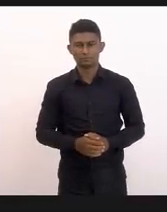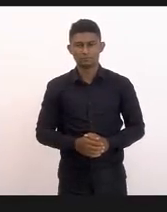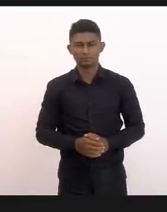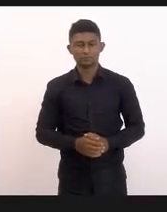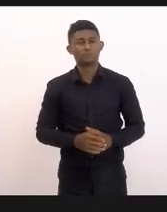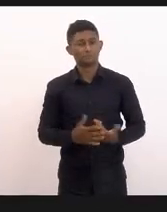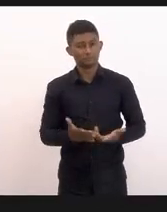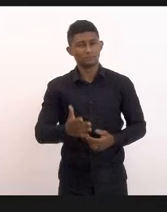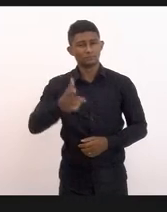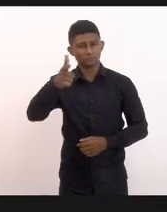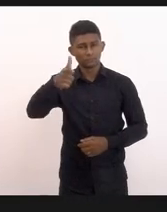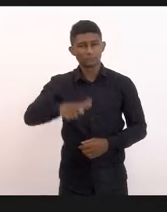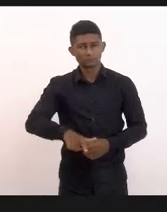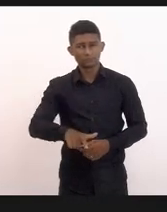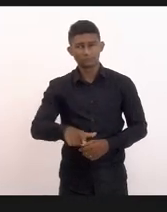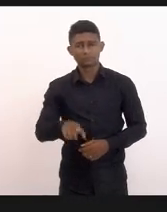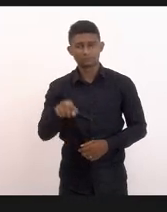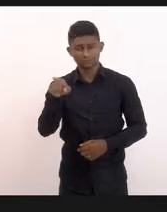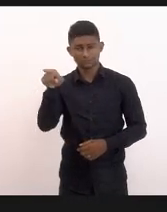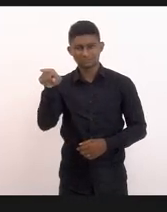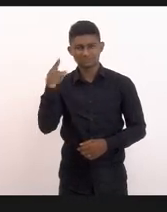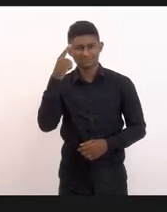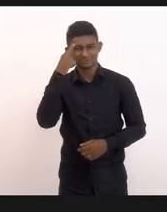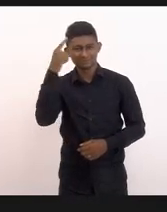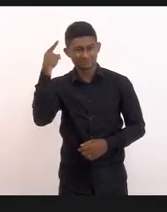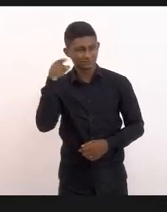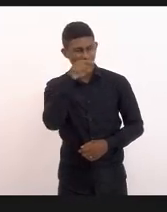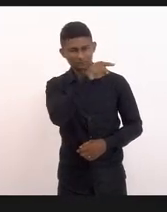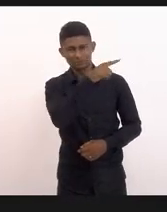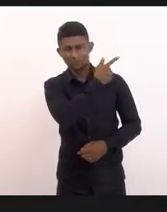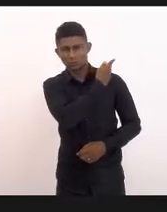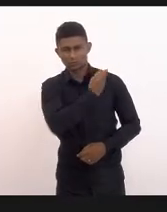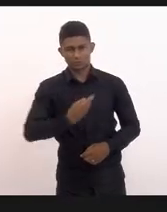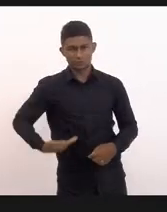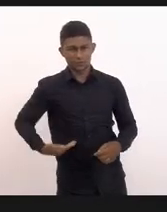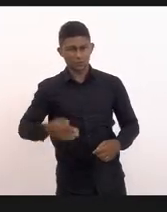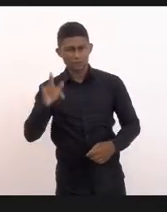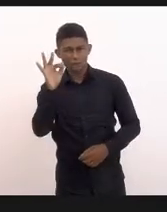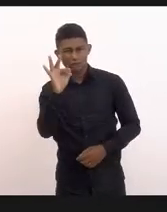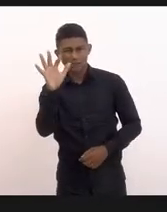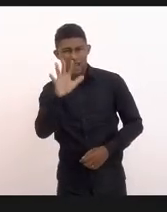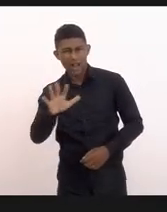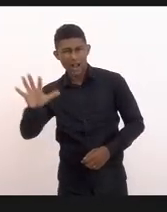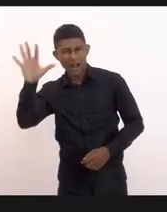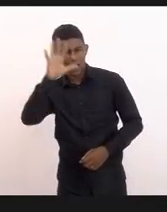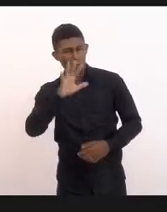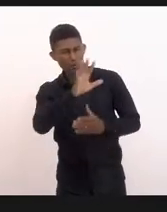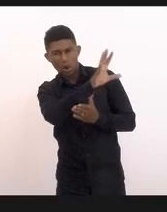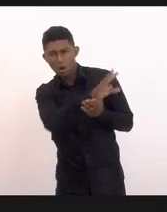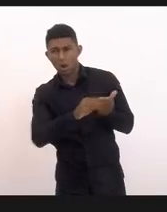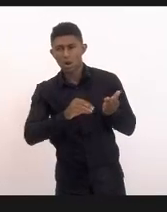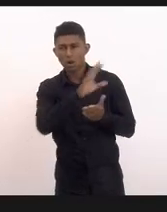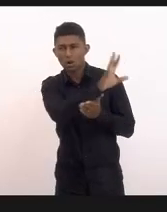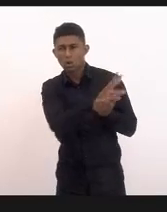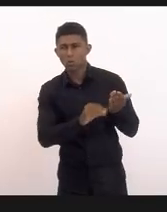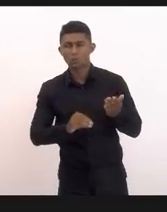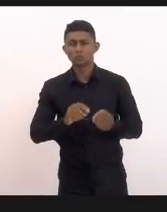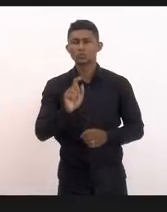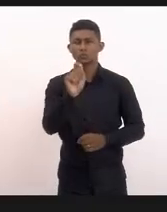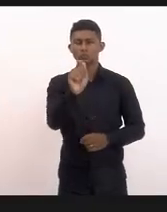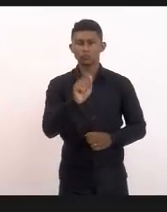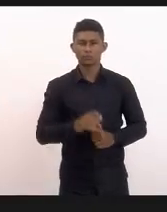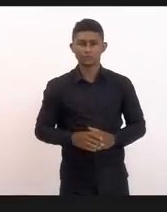mais uma vez... imitando o governo federal, né, a semelhança de se colocar a